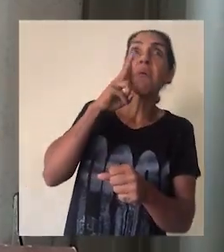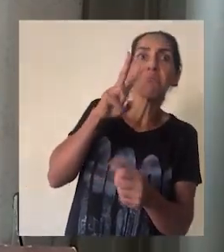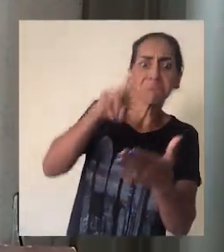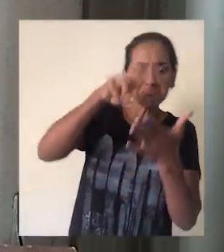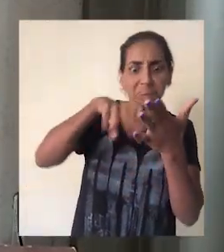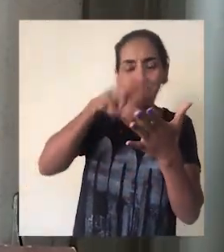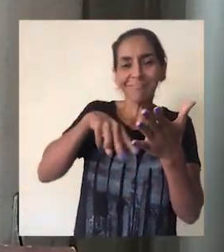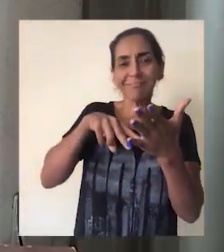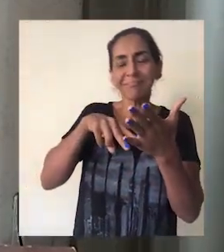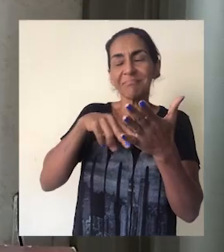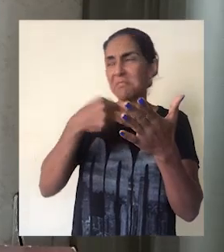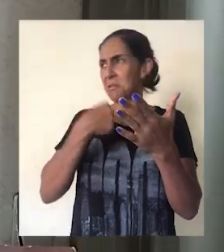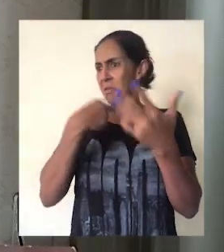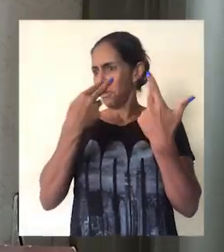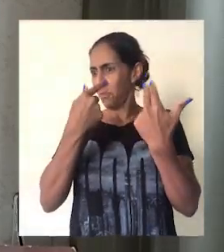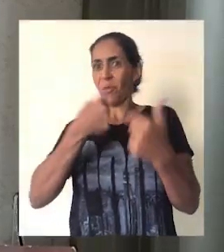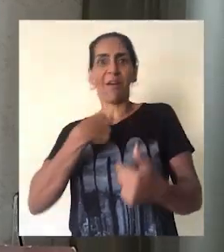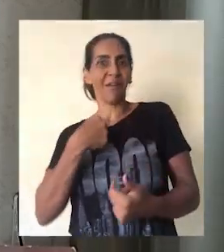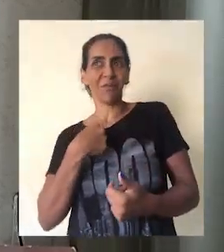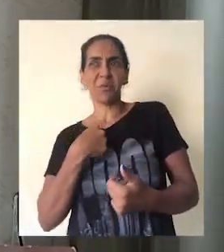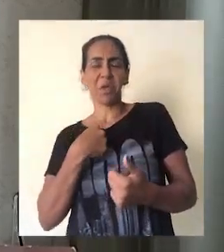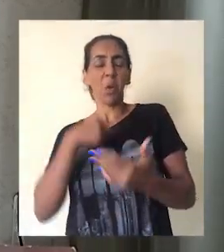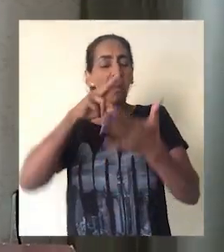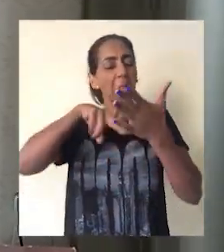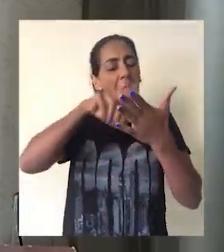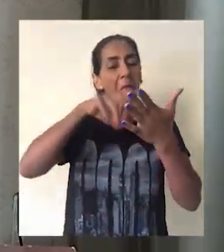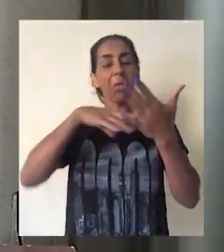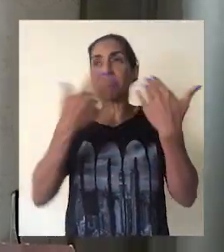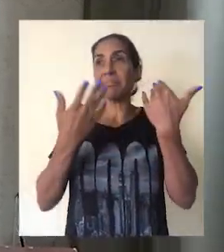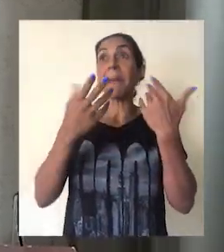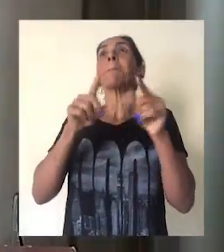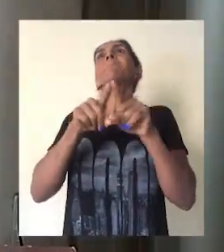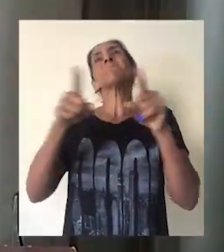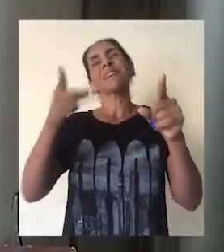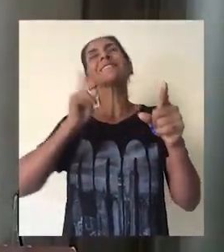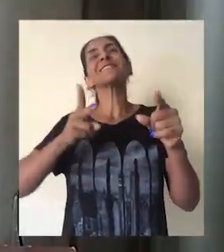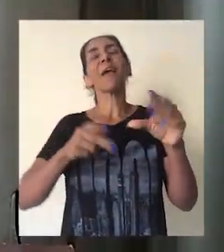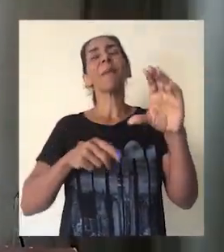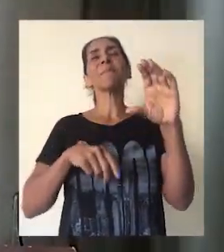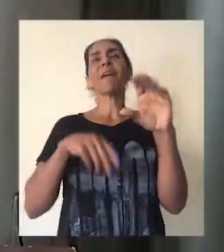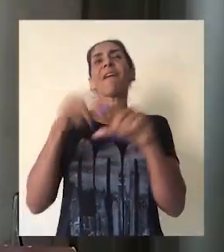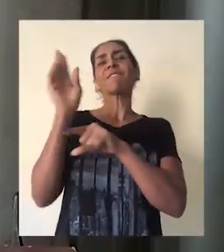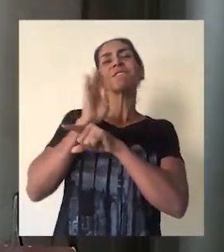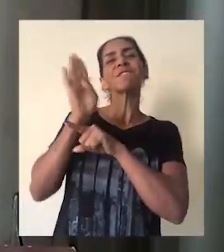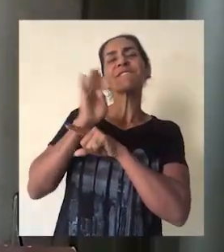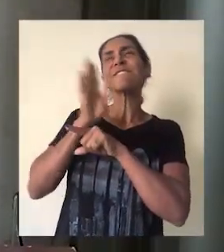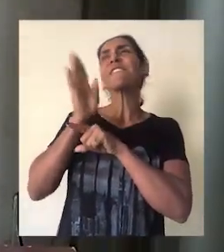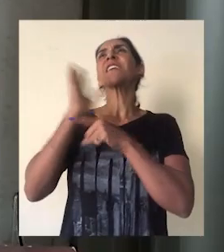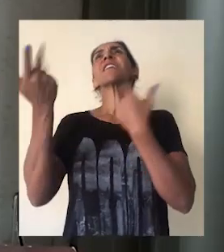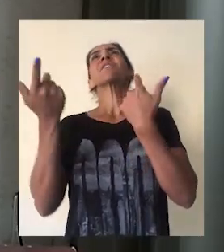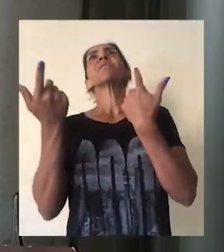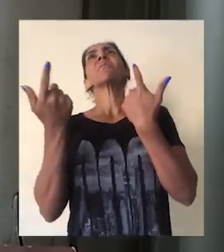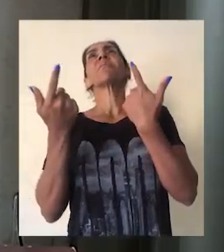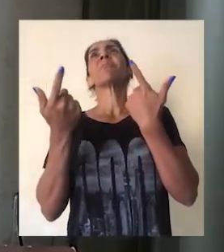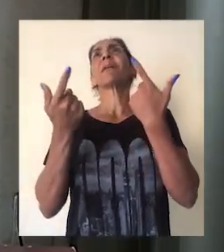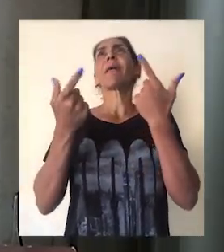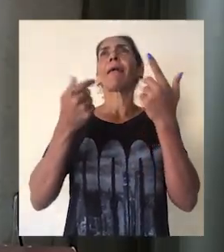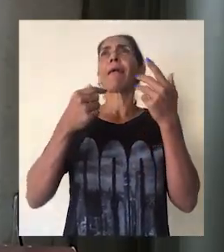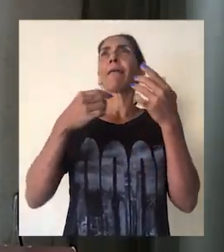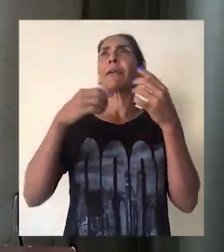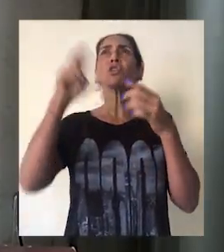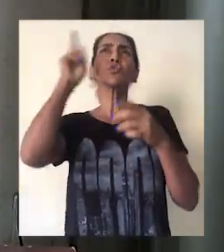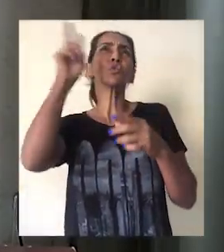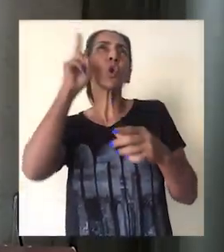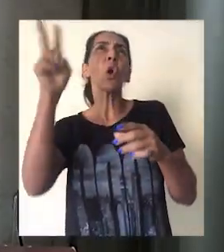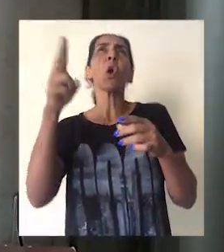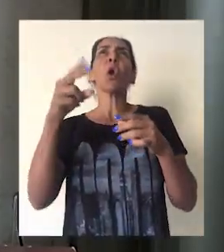tive acesso ao livro agora, mas através de algum conto, algum filme, algum documentário, alguma coisa que foi